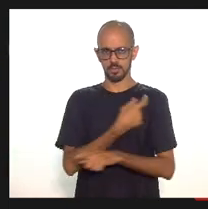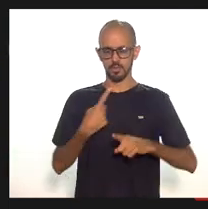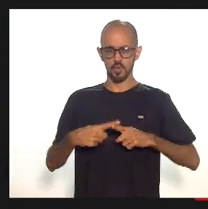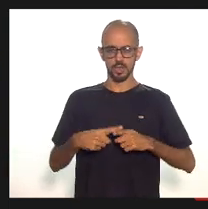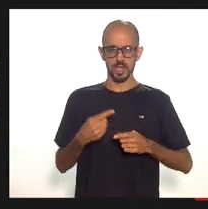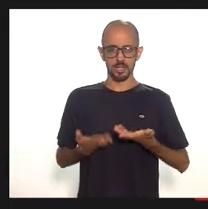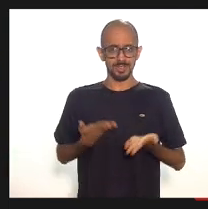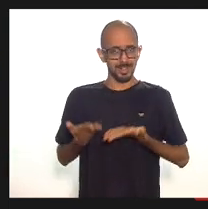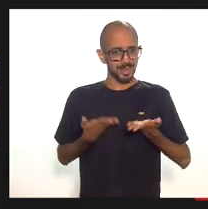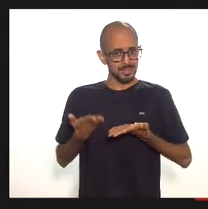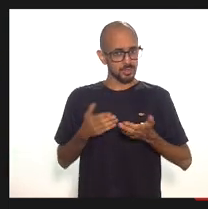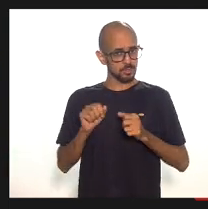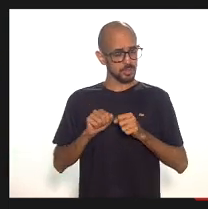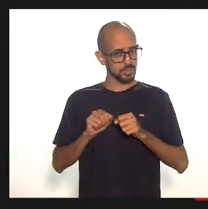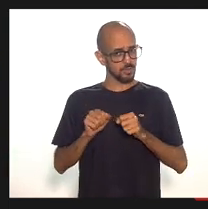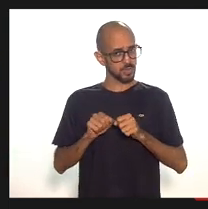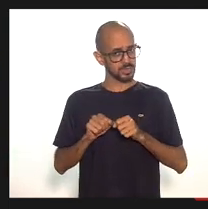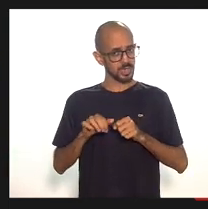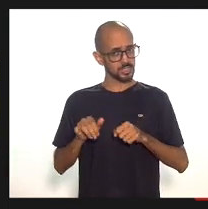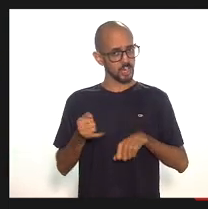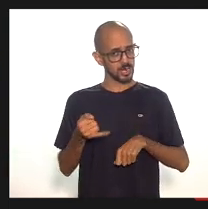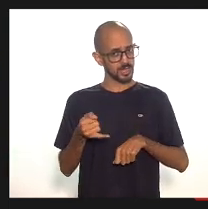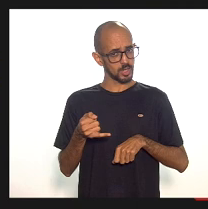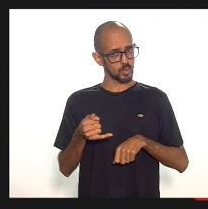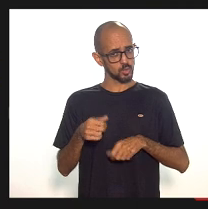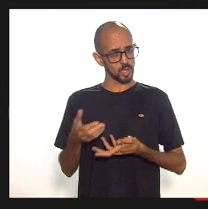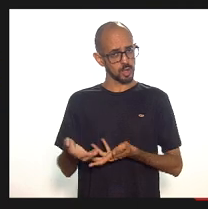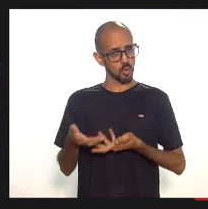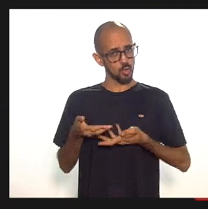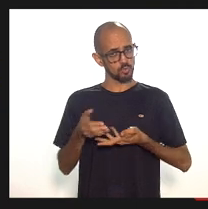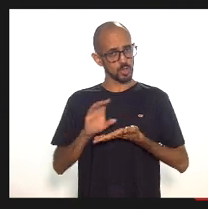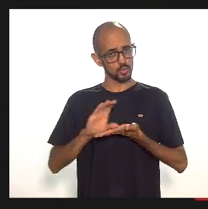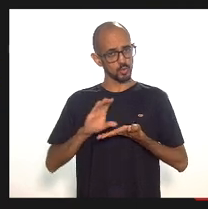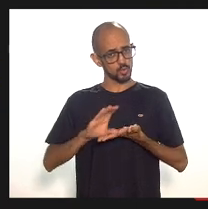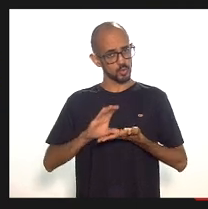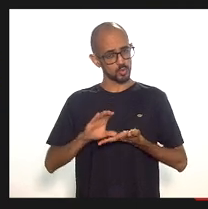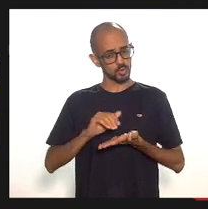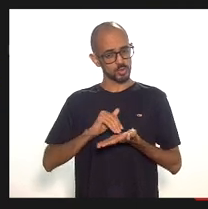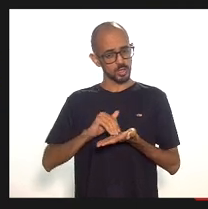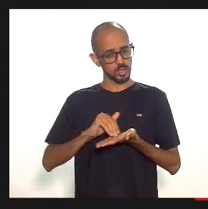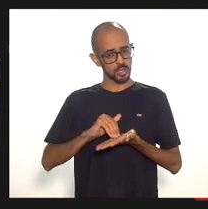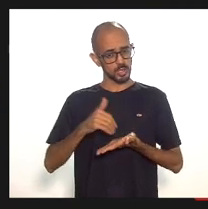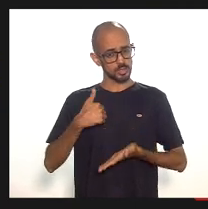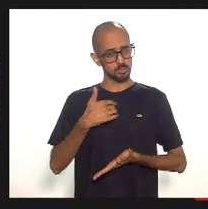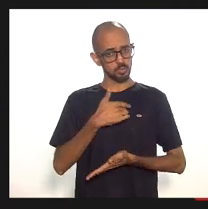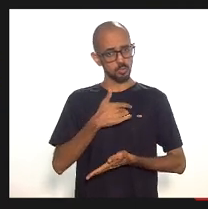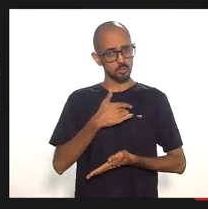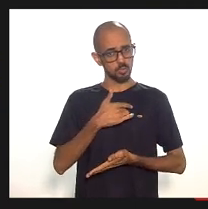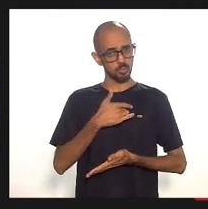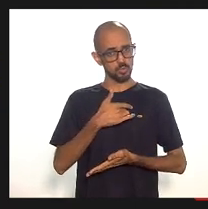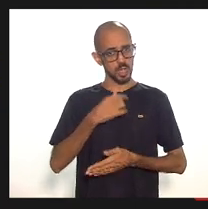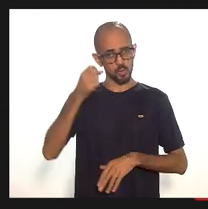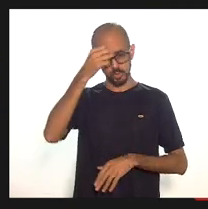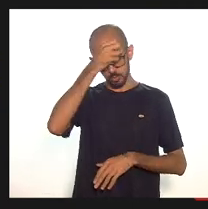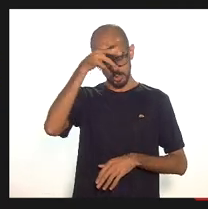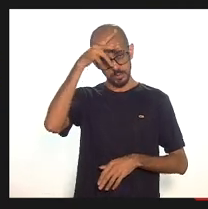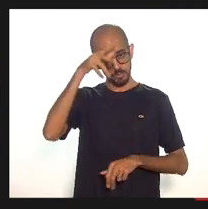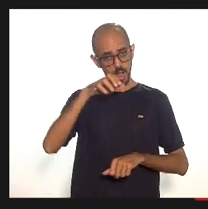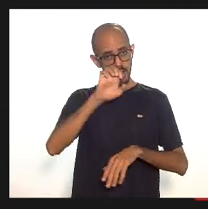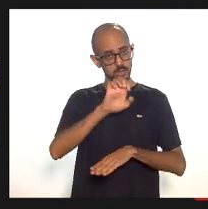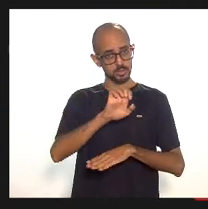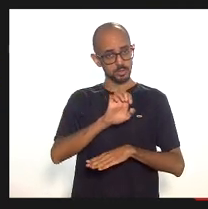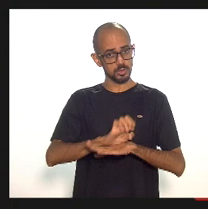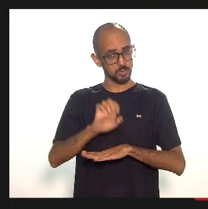ter sido feitas em janeiro, ter chamado os conselhos, as secretarias municipais, as estaduais, municipais, os